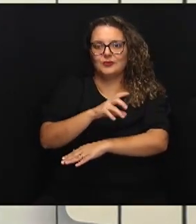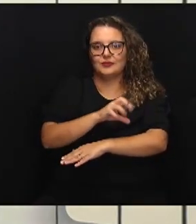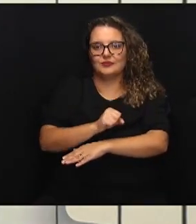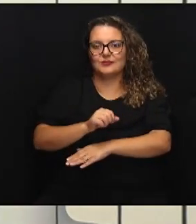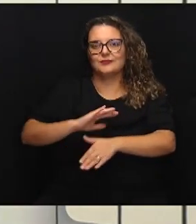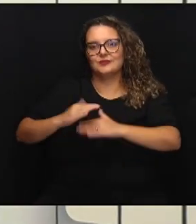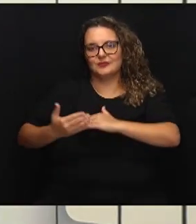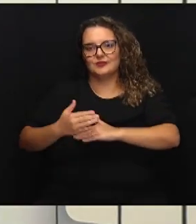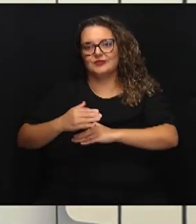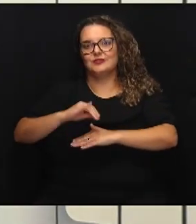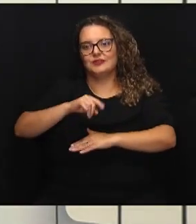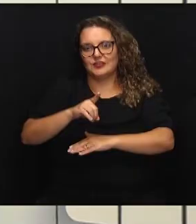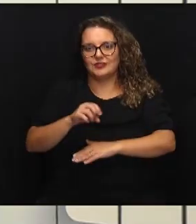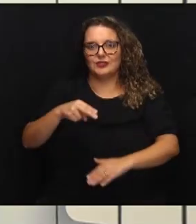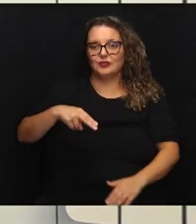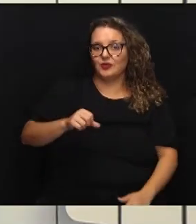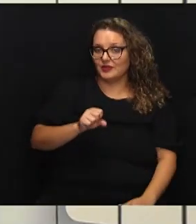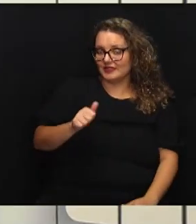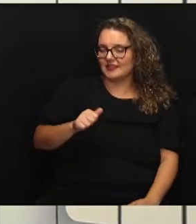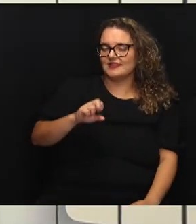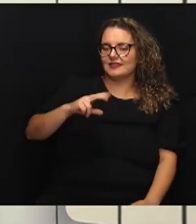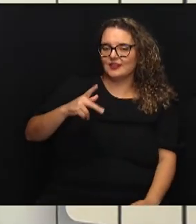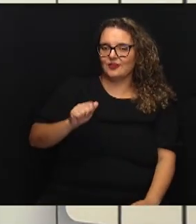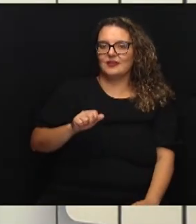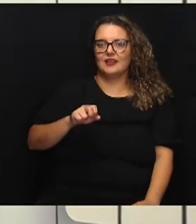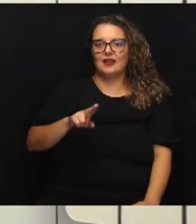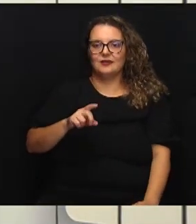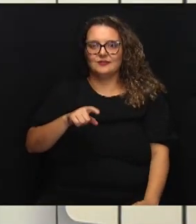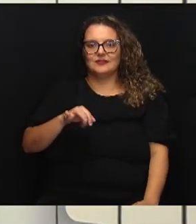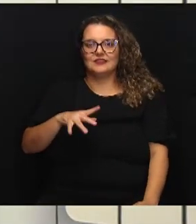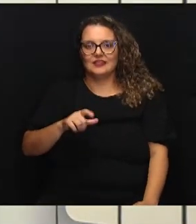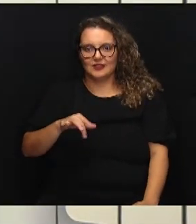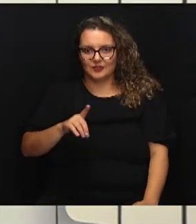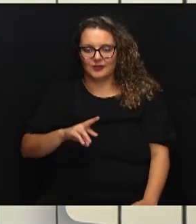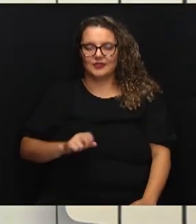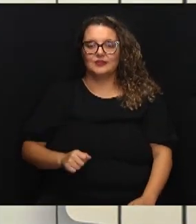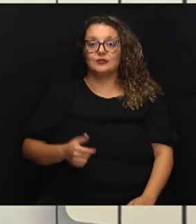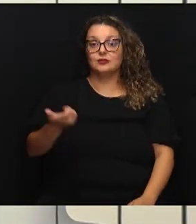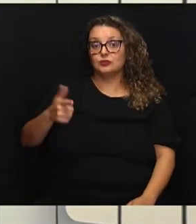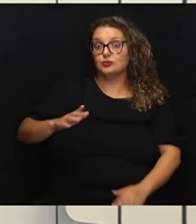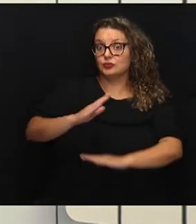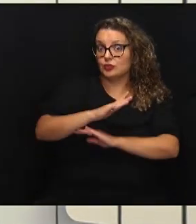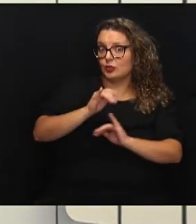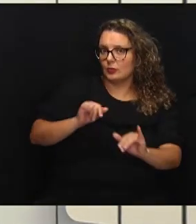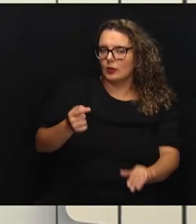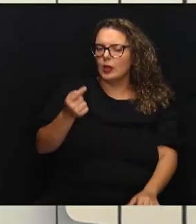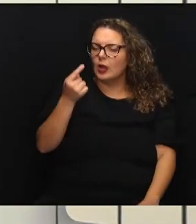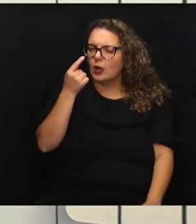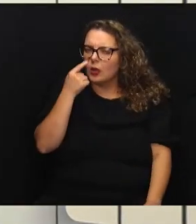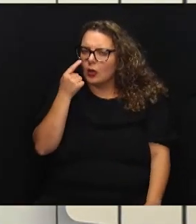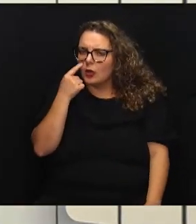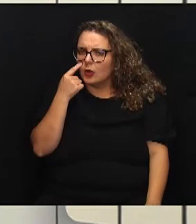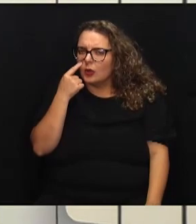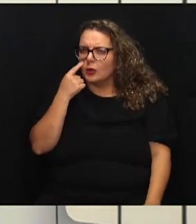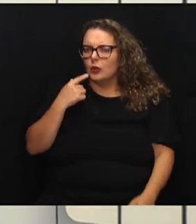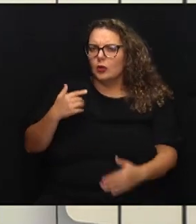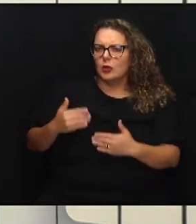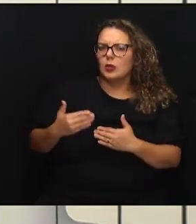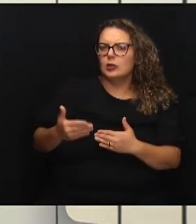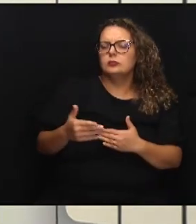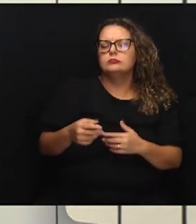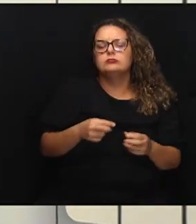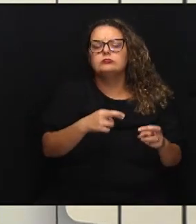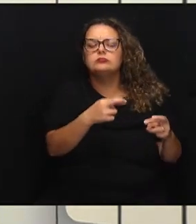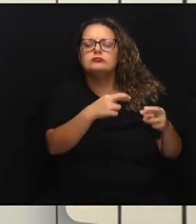Senhora Auxiliadora. Bom, a gente segue aqui com o Jornal Câmara Notícia, porque, olha só, a partir da